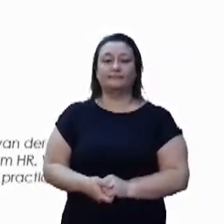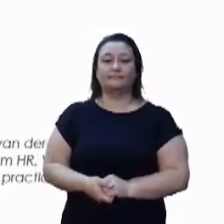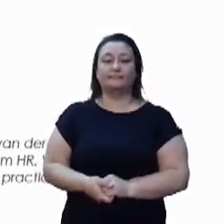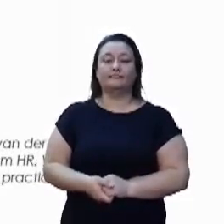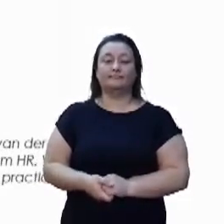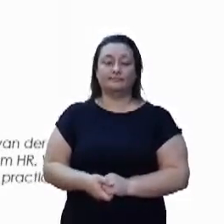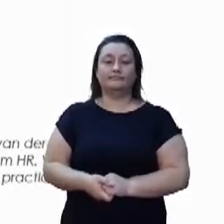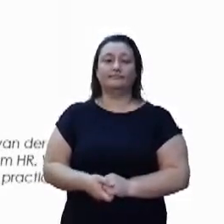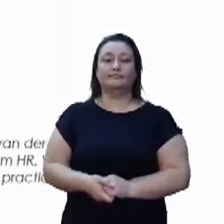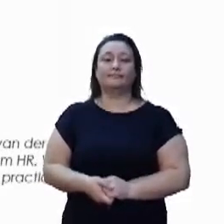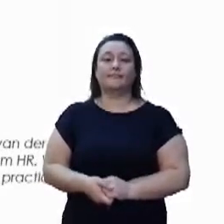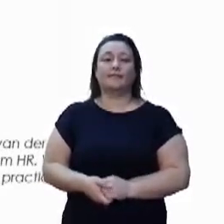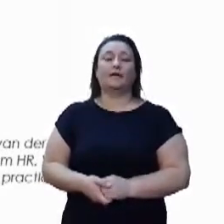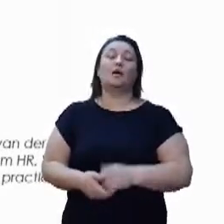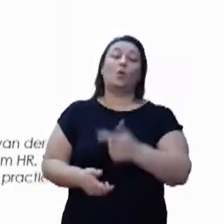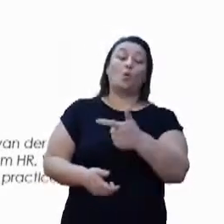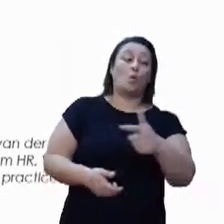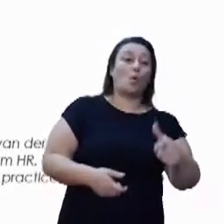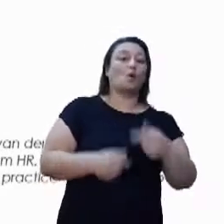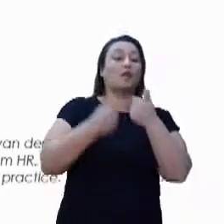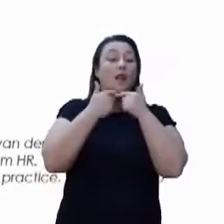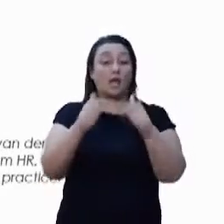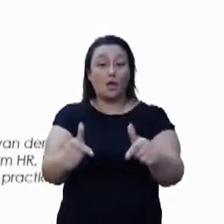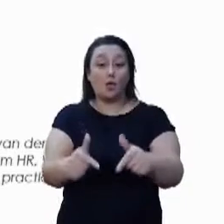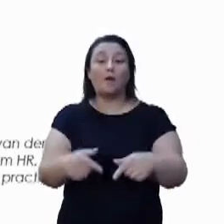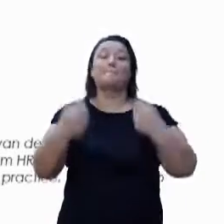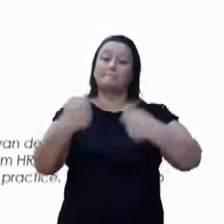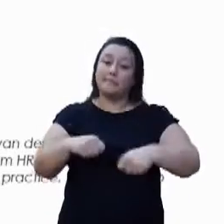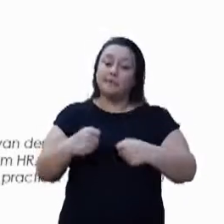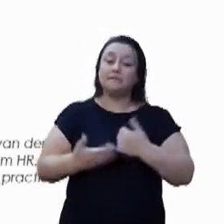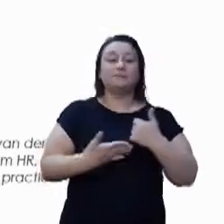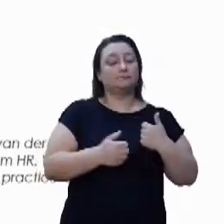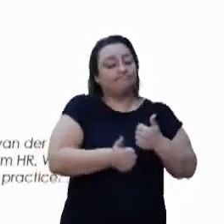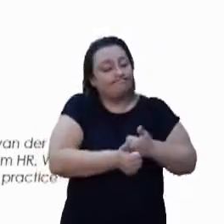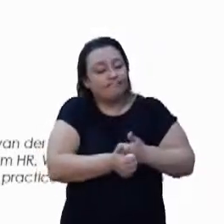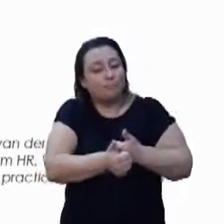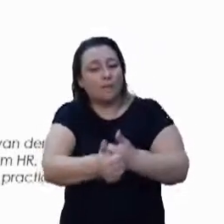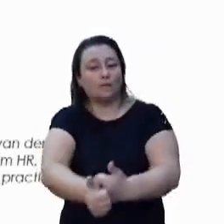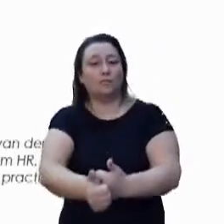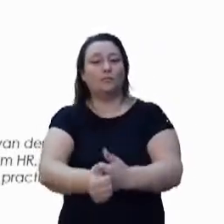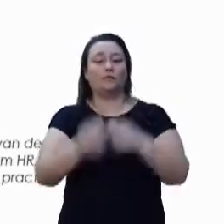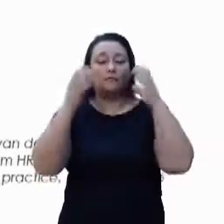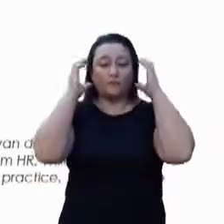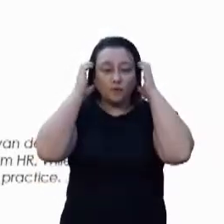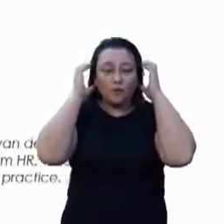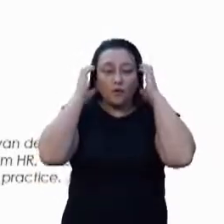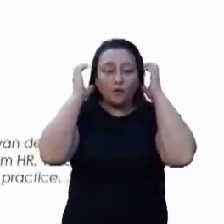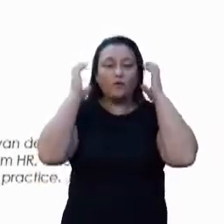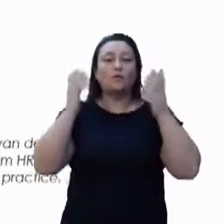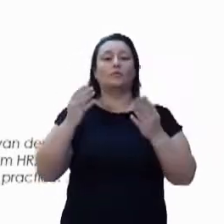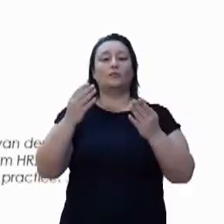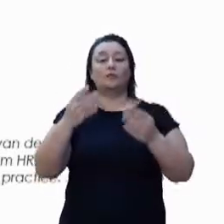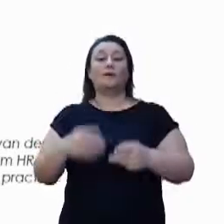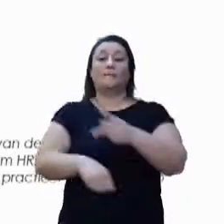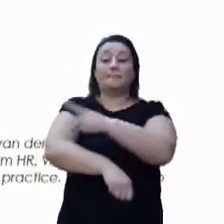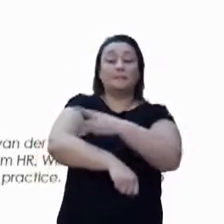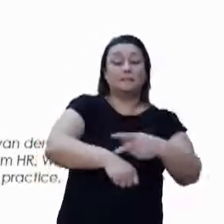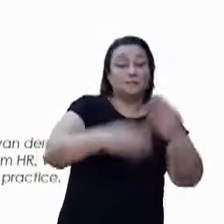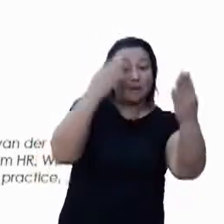Em relação à disartria e distúrbio de linguagem, são pacientes que devem ser acompanhados com fonoaudiólogo, com